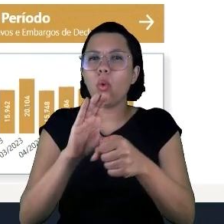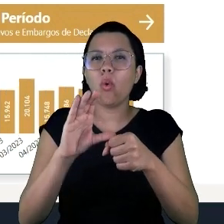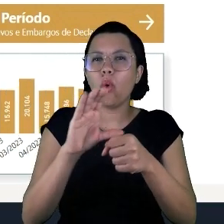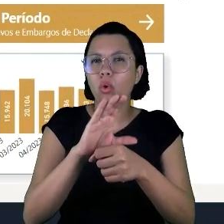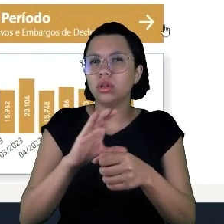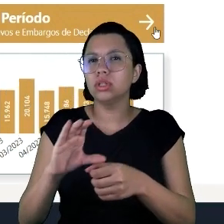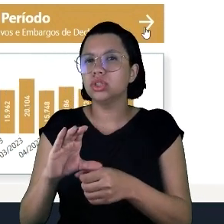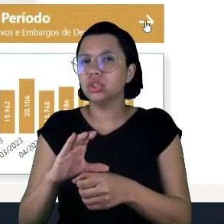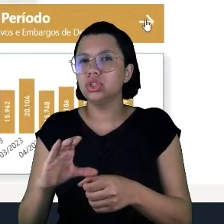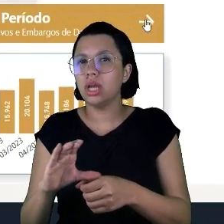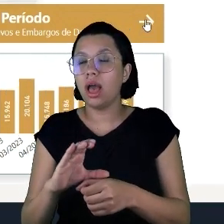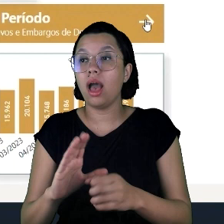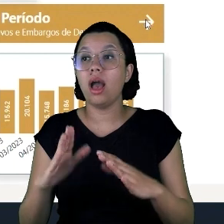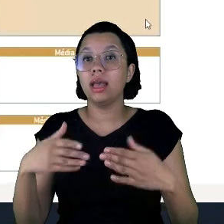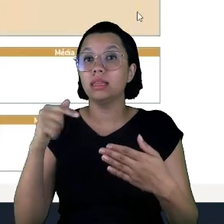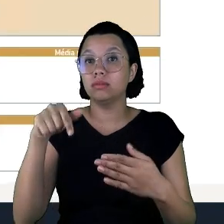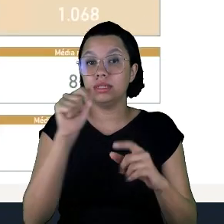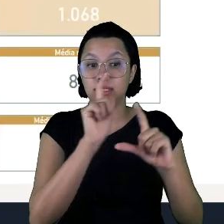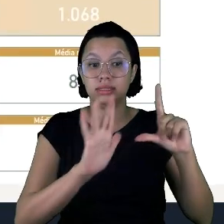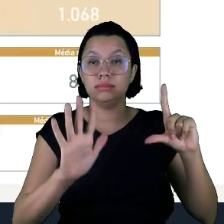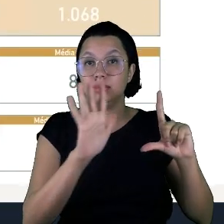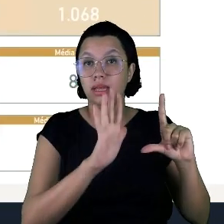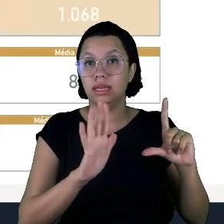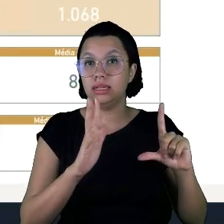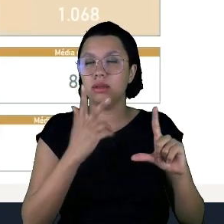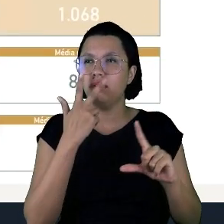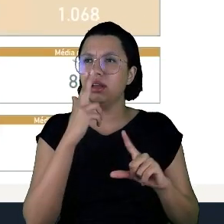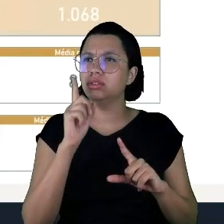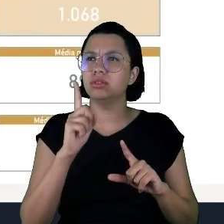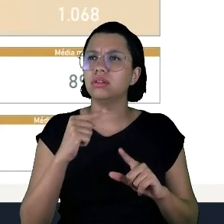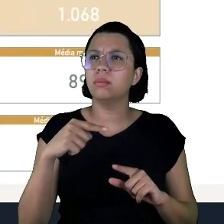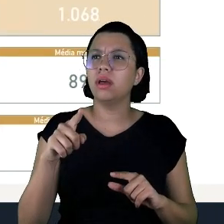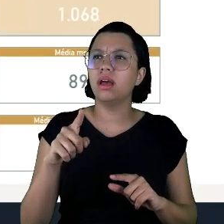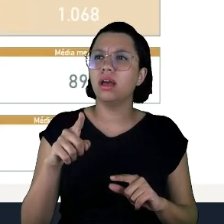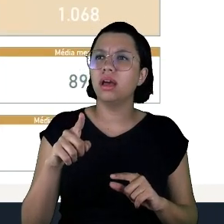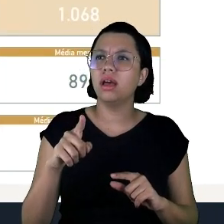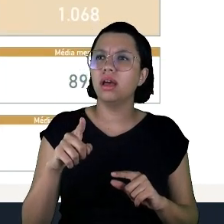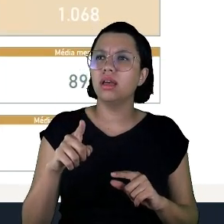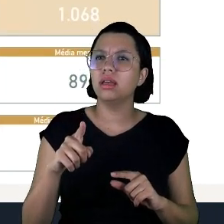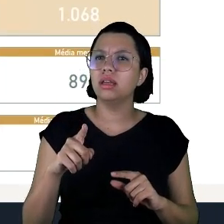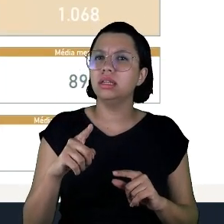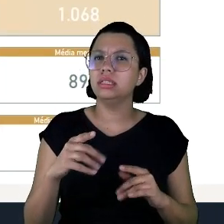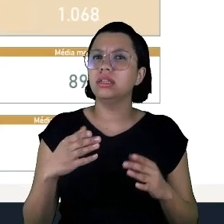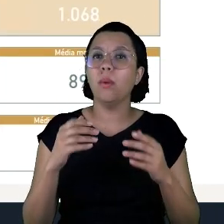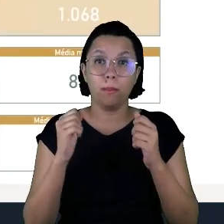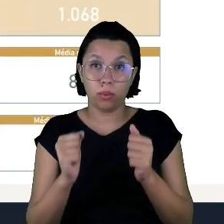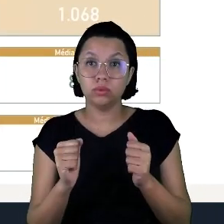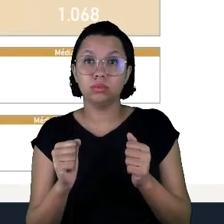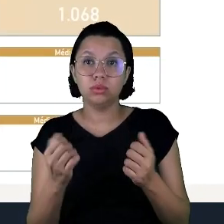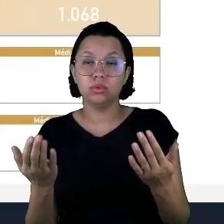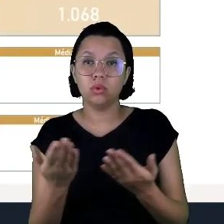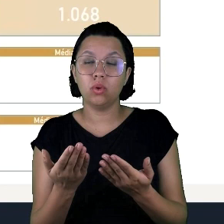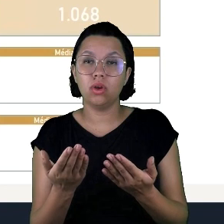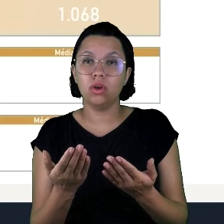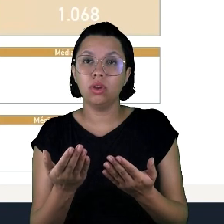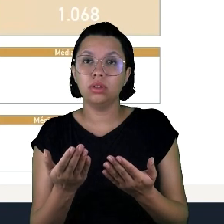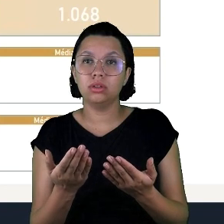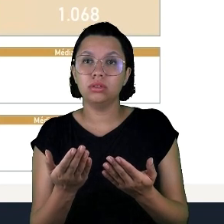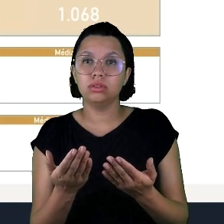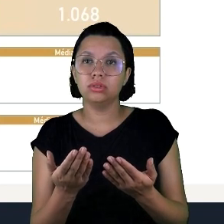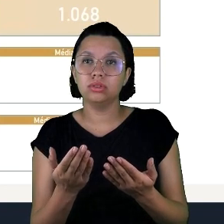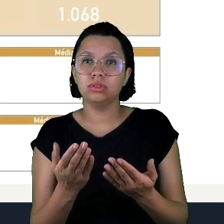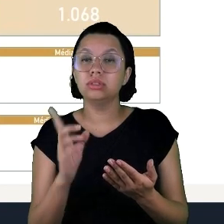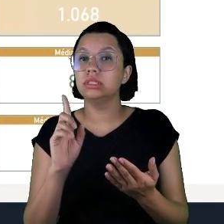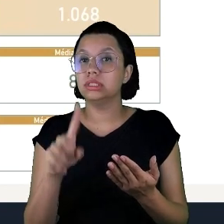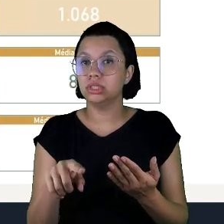colegiado. Então, nesse painel, eu acho que eu não passei. Aí a gente possibilitou